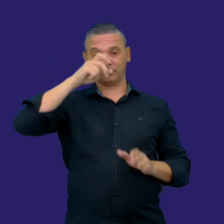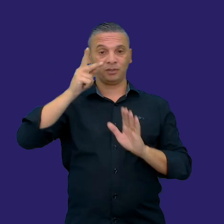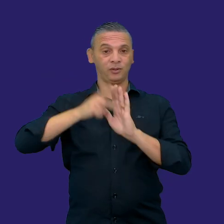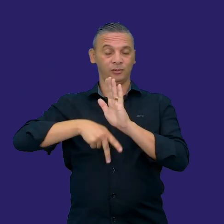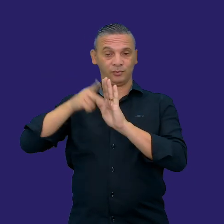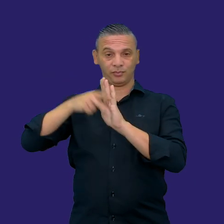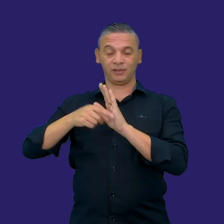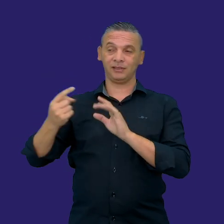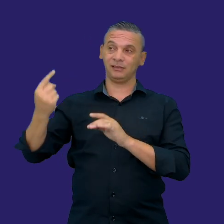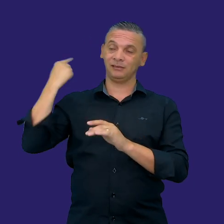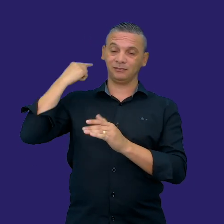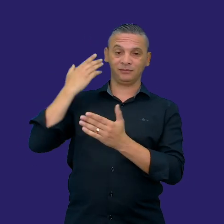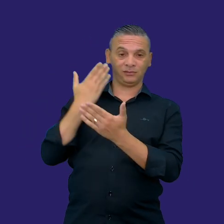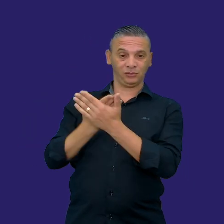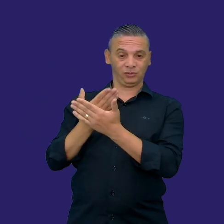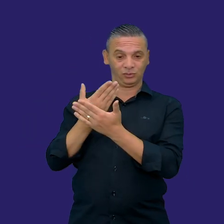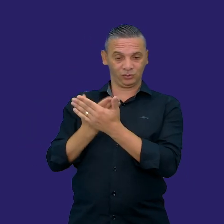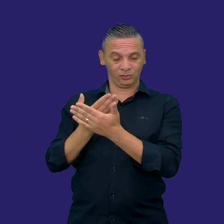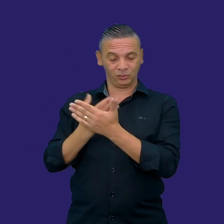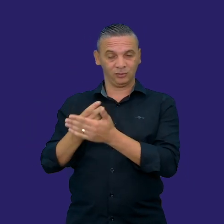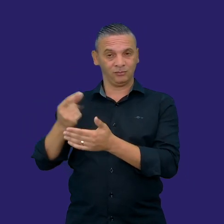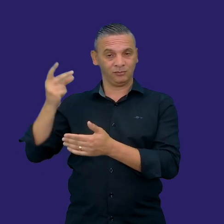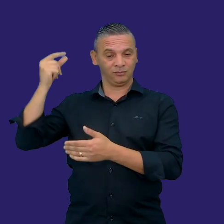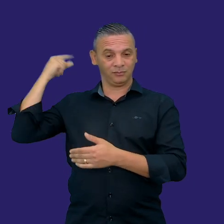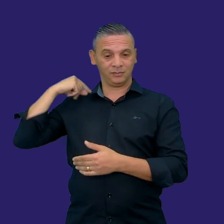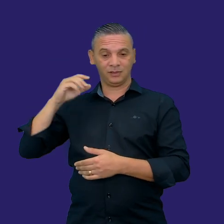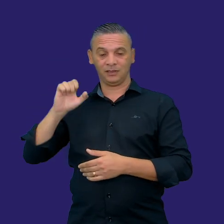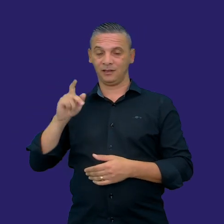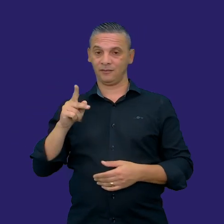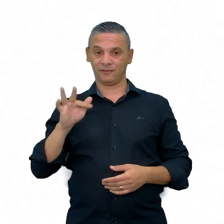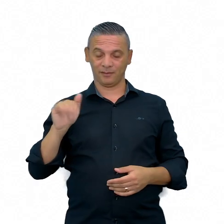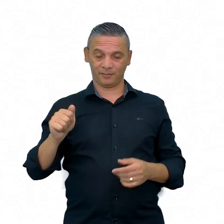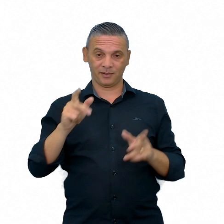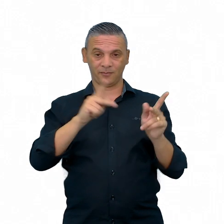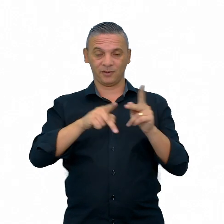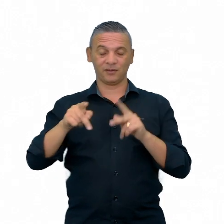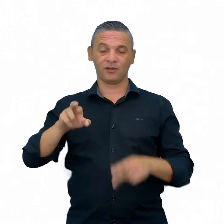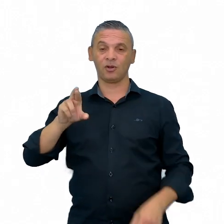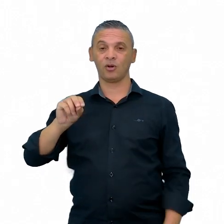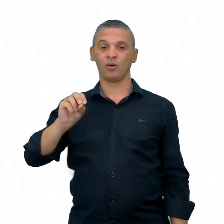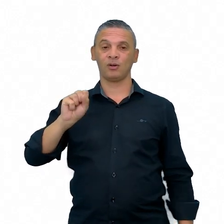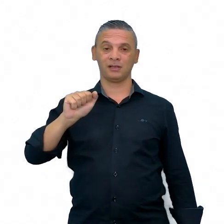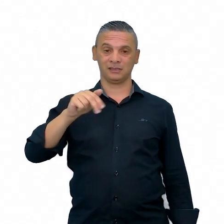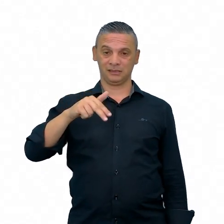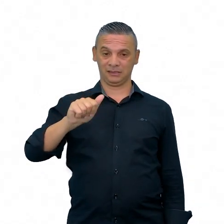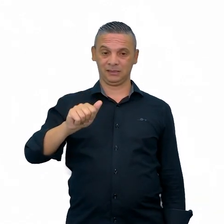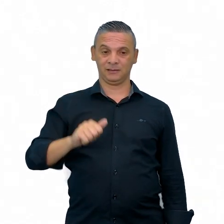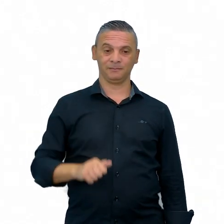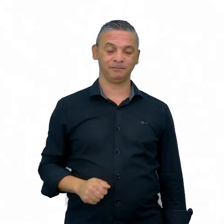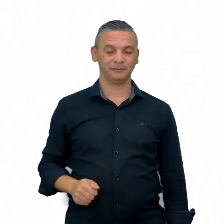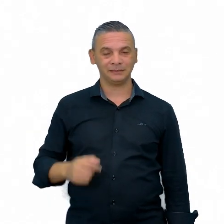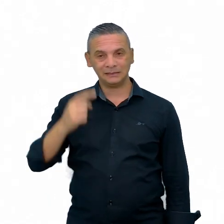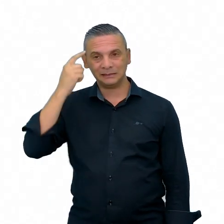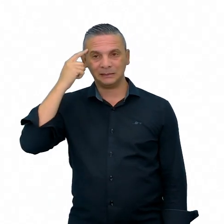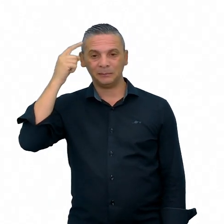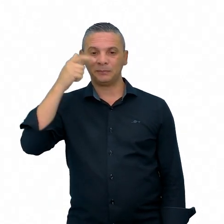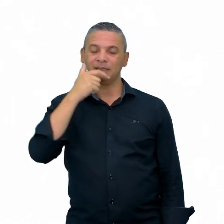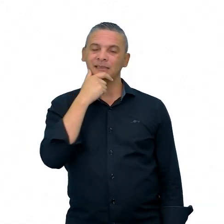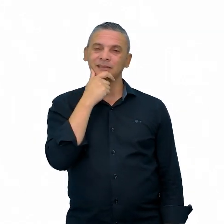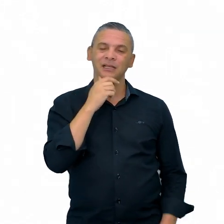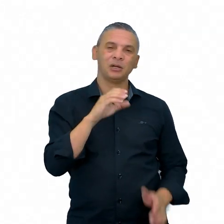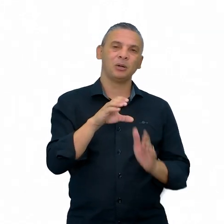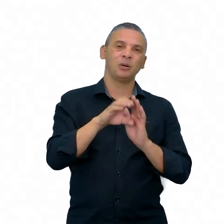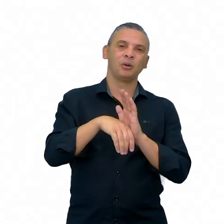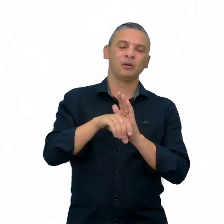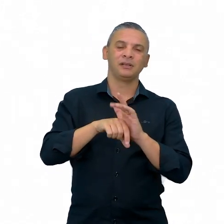foi estudada na formação de etapa com a professora Rosana. Bom, pensando aqui em conceitos